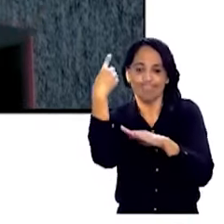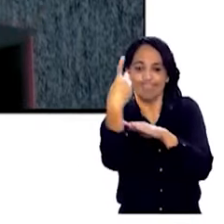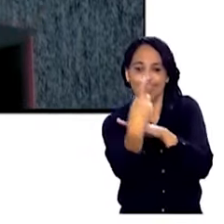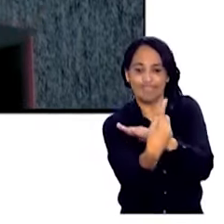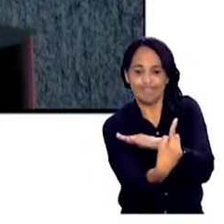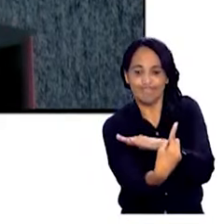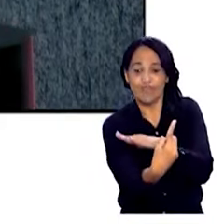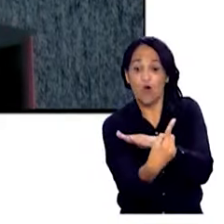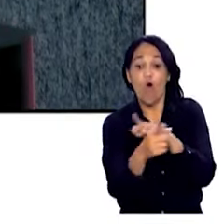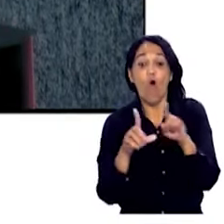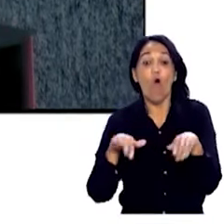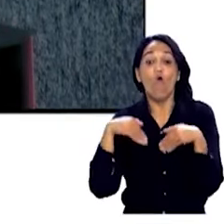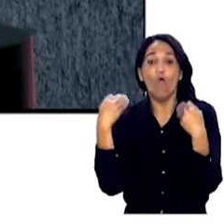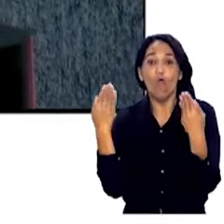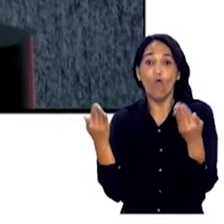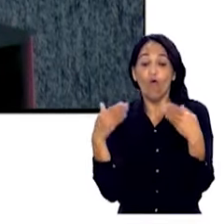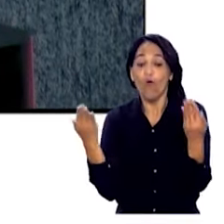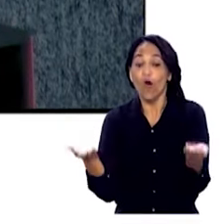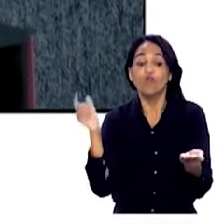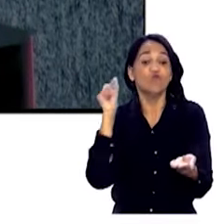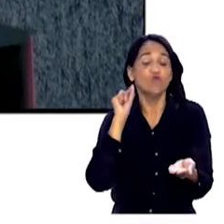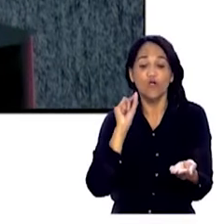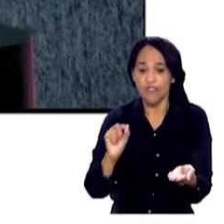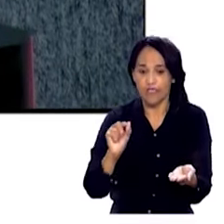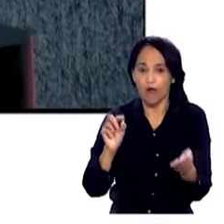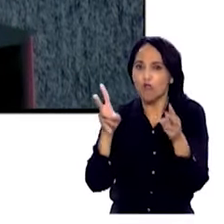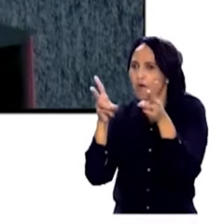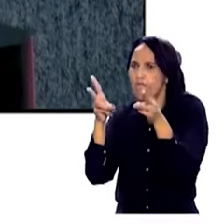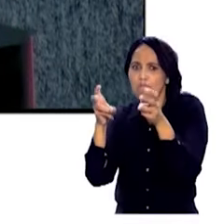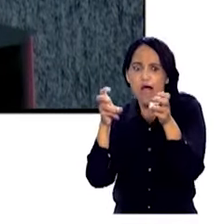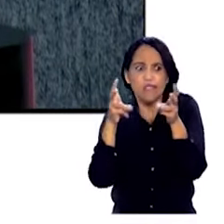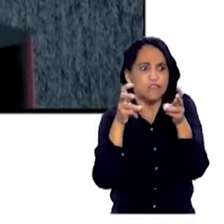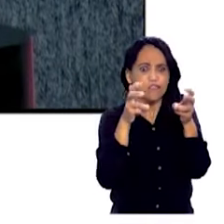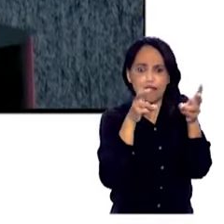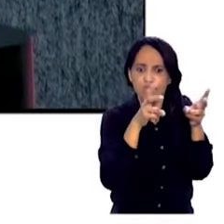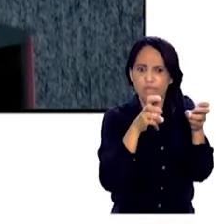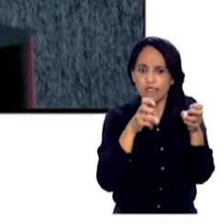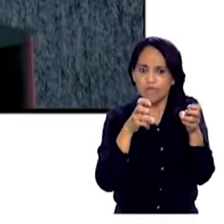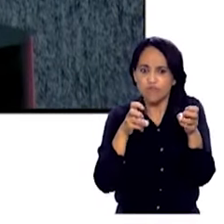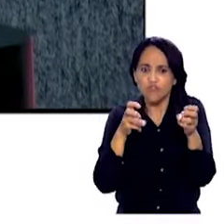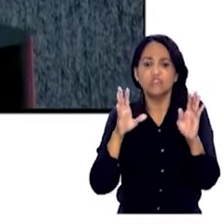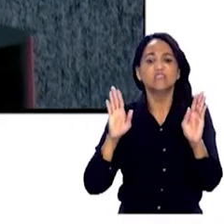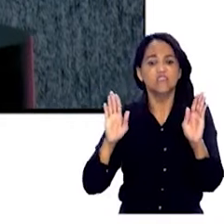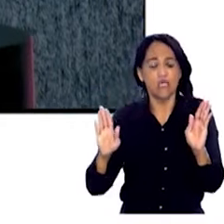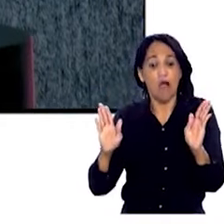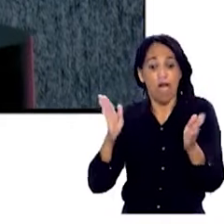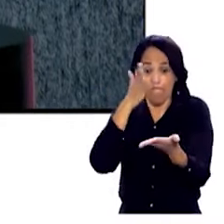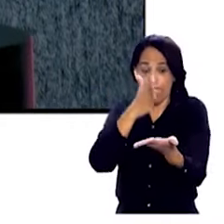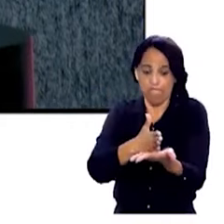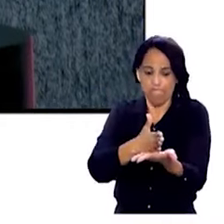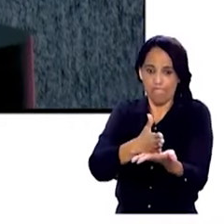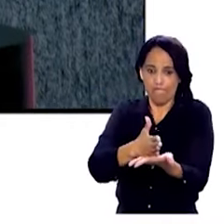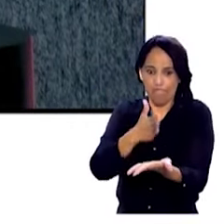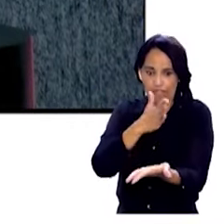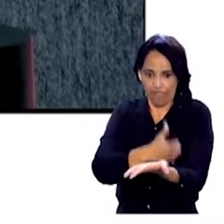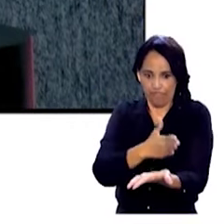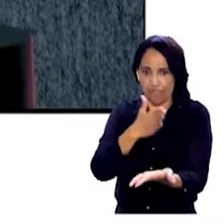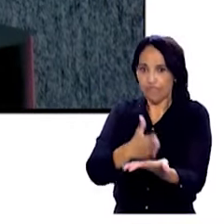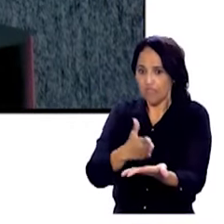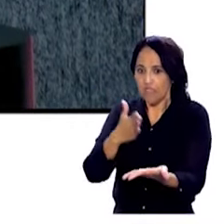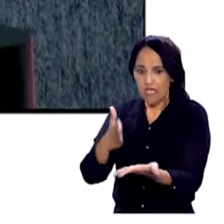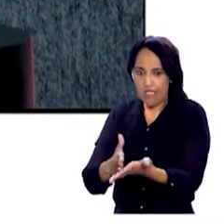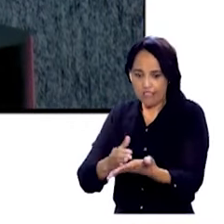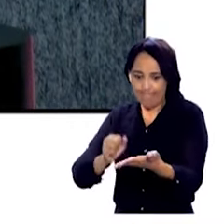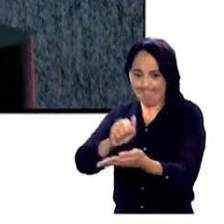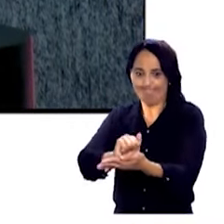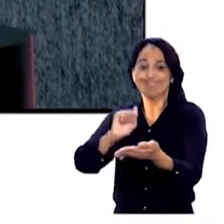nós passamos a encarar uma suma de ví entre as funções das cortes de justiça